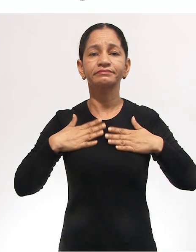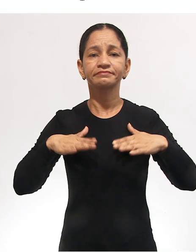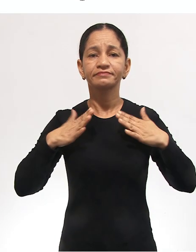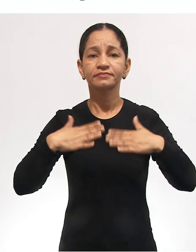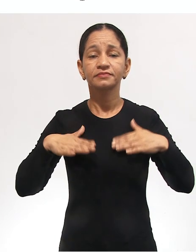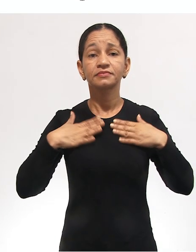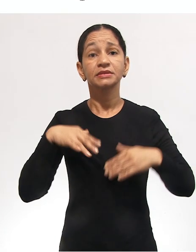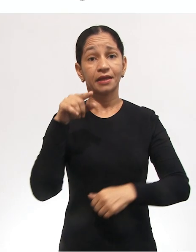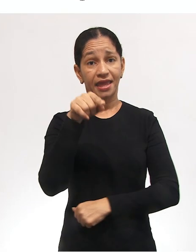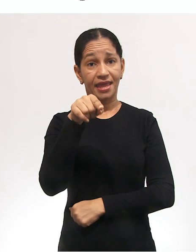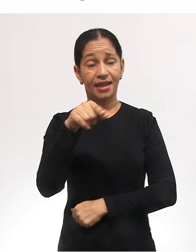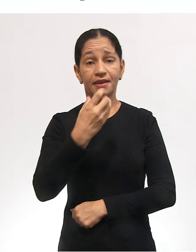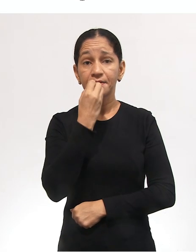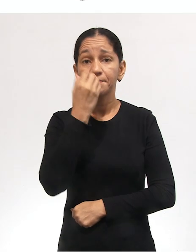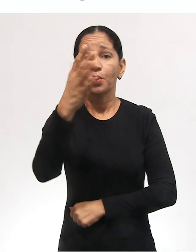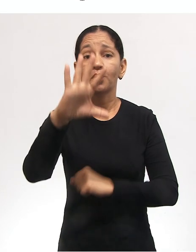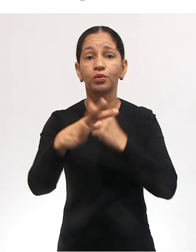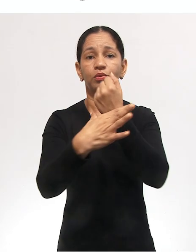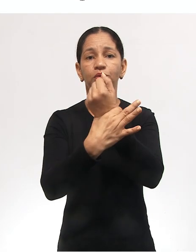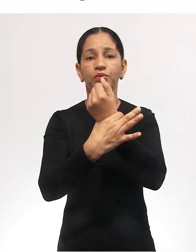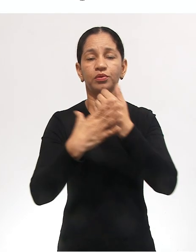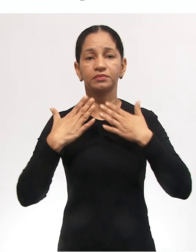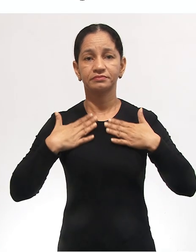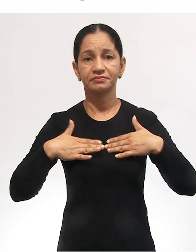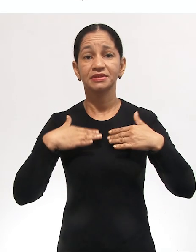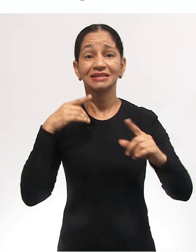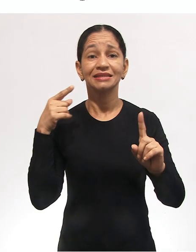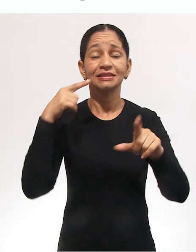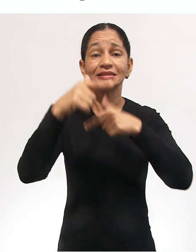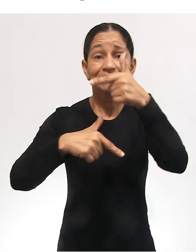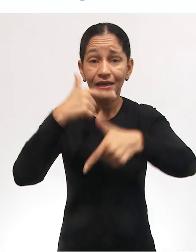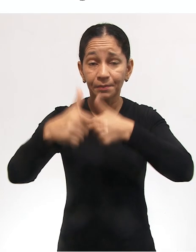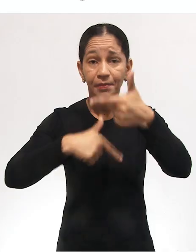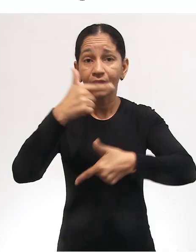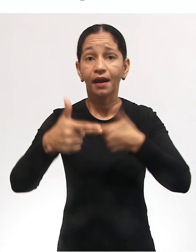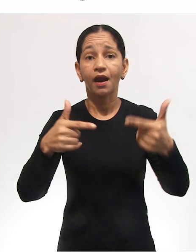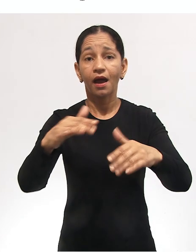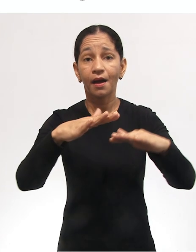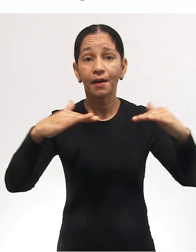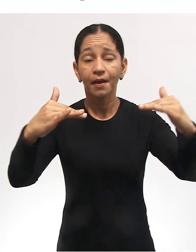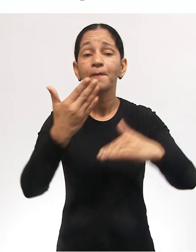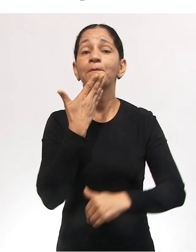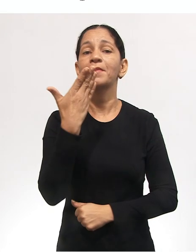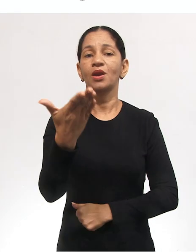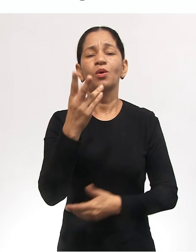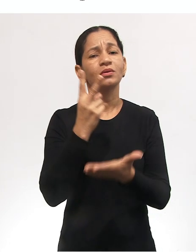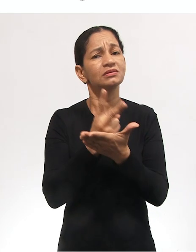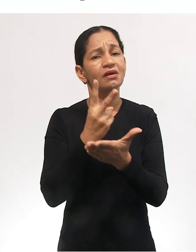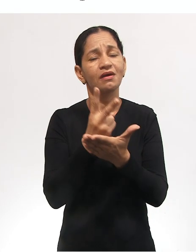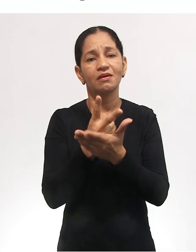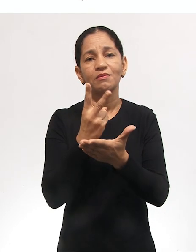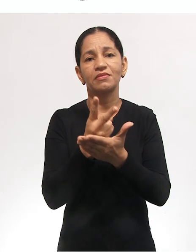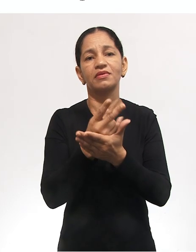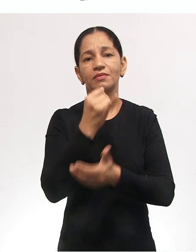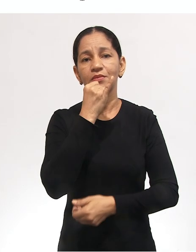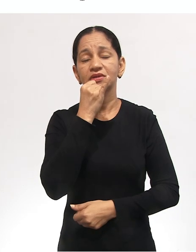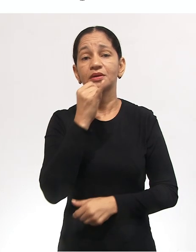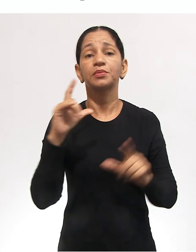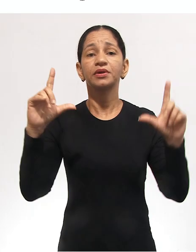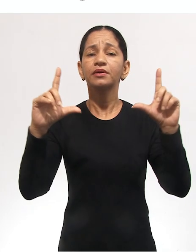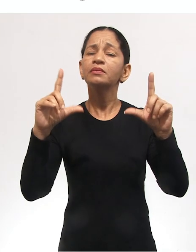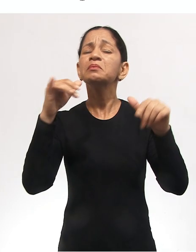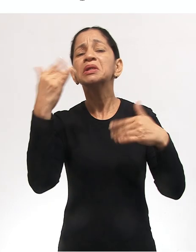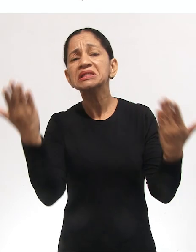trabalhador e uma segurança e eficiência no ambiente laboral. Redução, e aí, tá